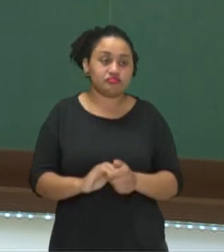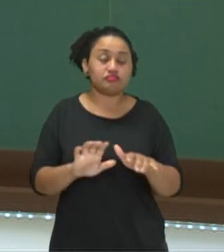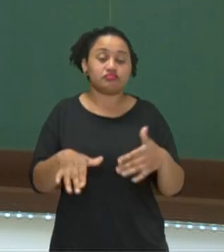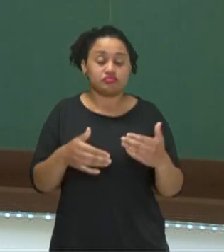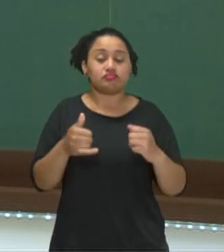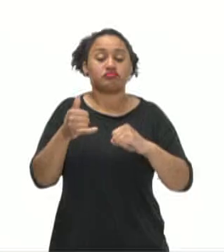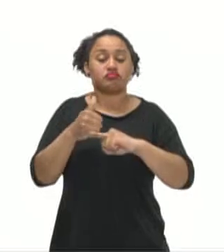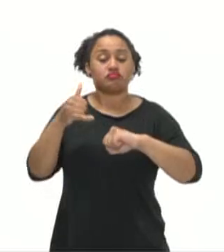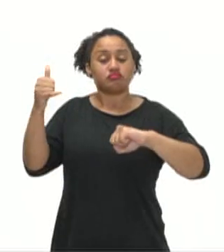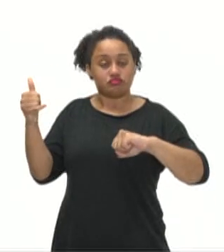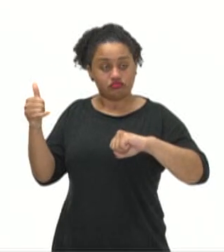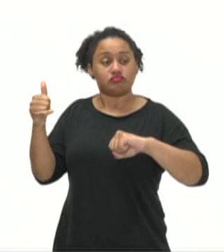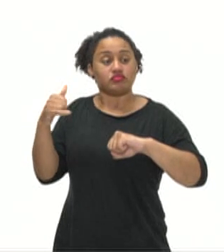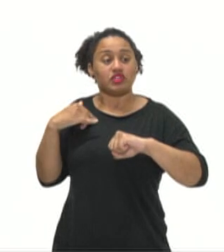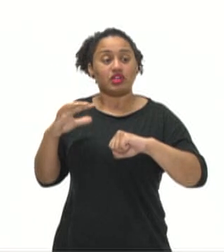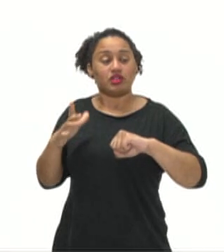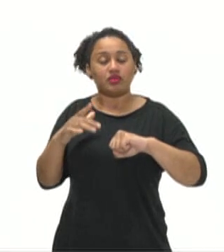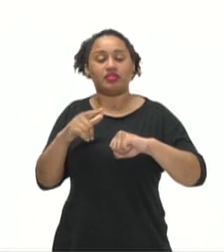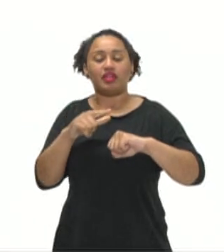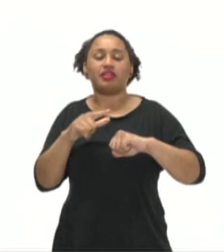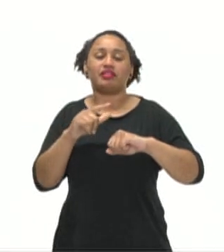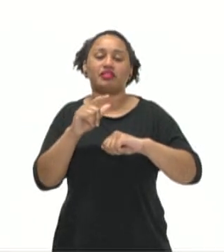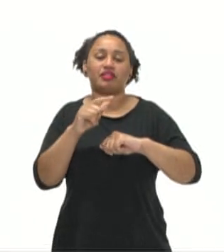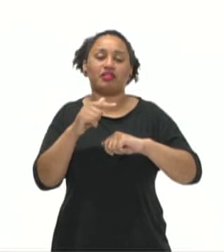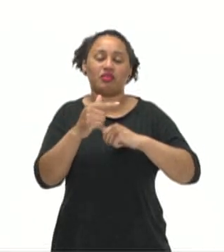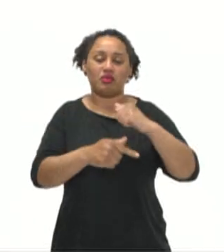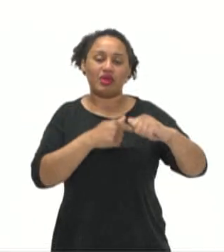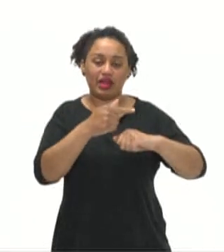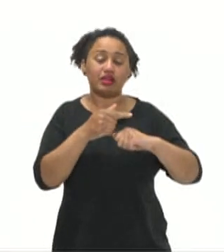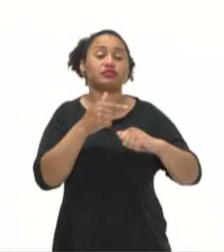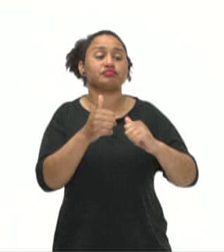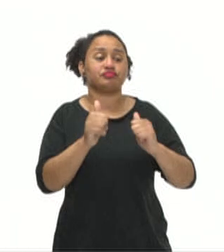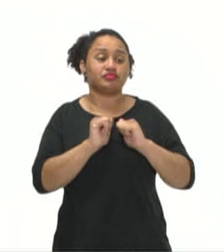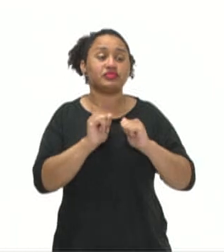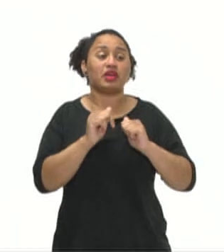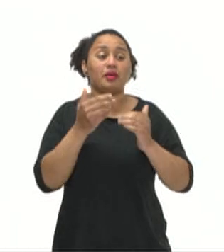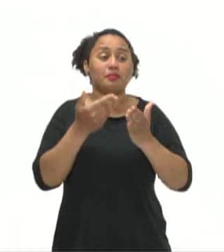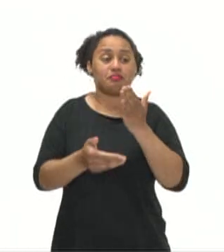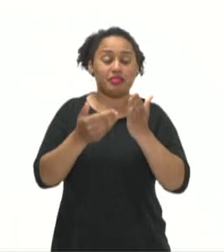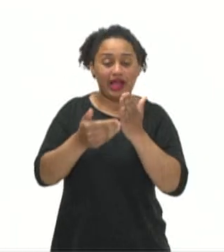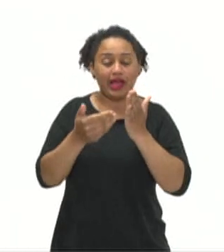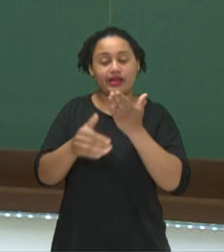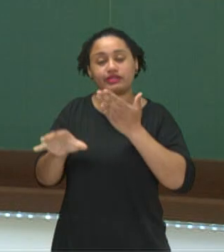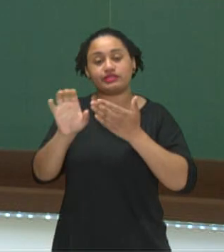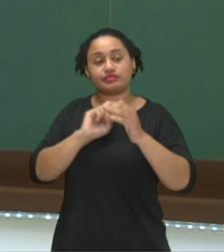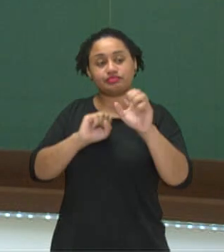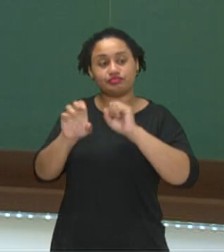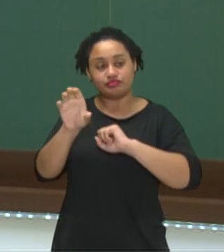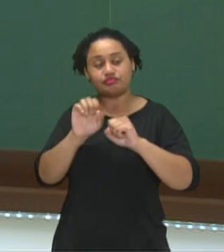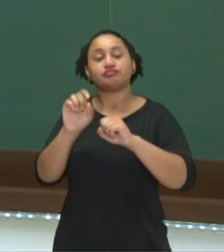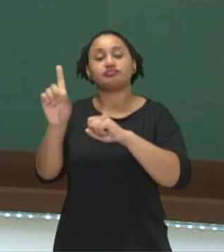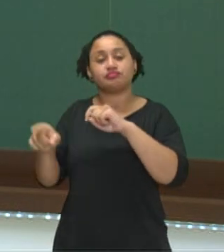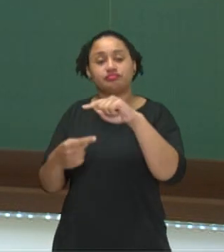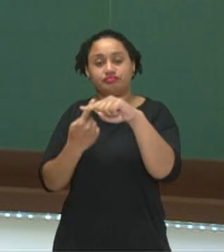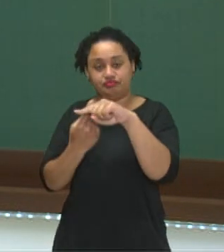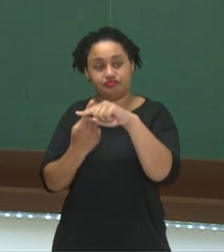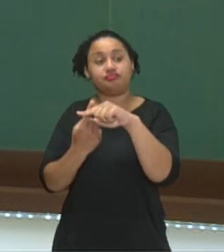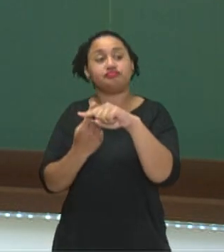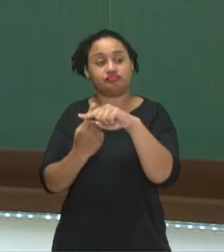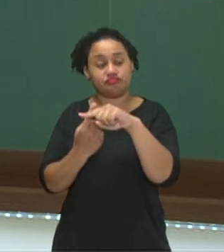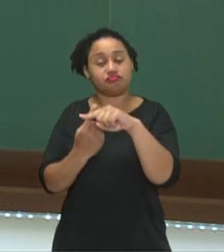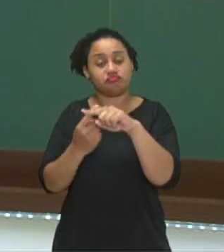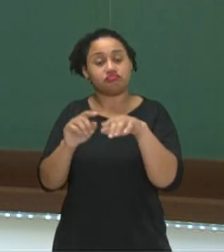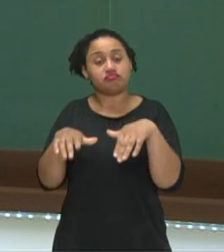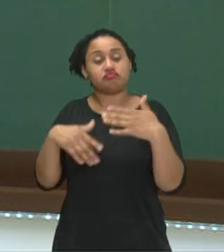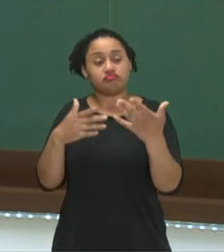cátion ocorre quando um átomo neutro perde elétron e adquire carga positiva. Então, lembra, o elétron é uma carga negativa. Se eu